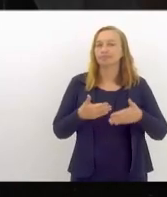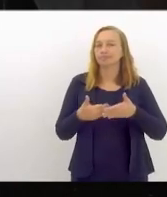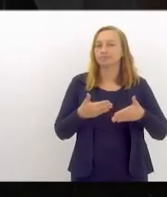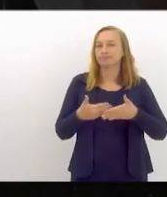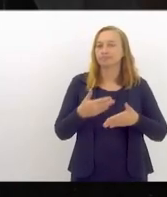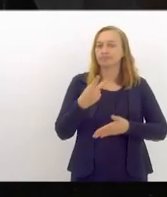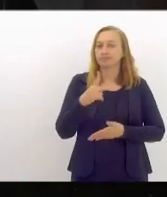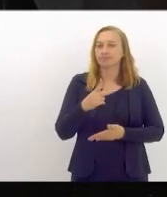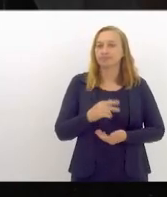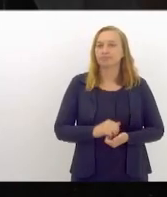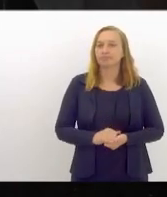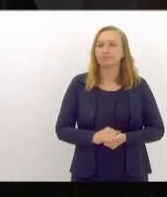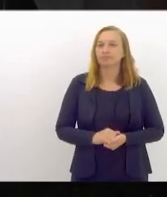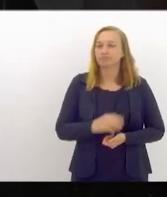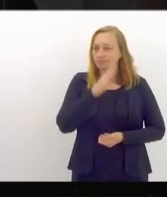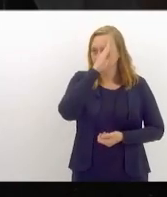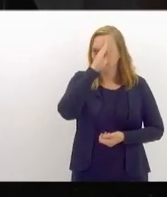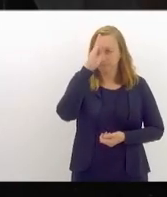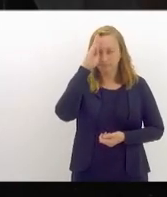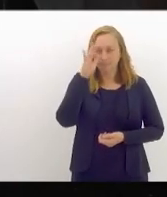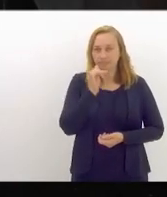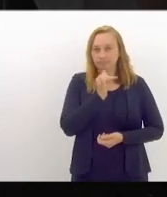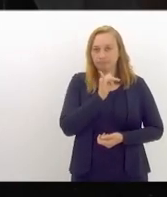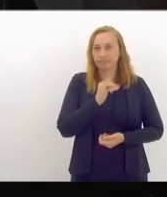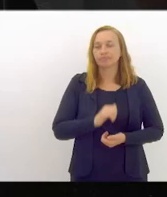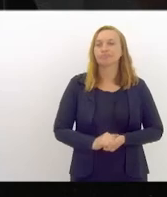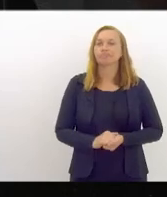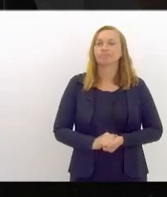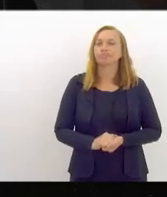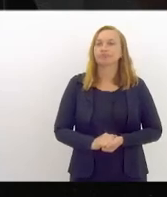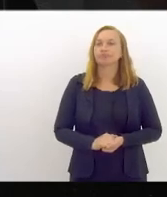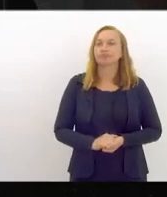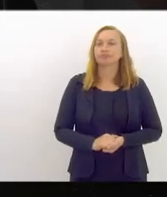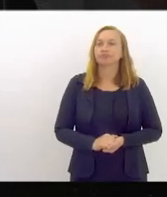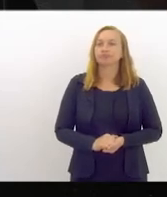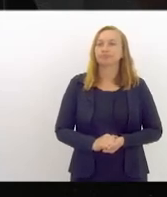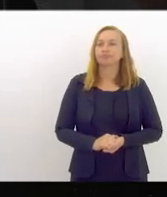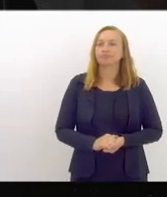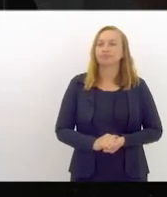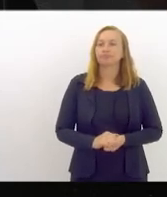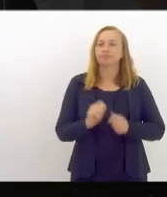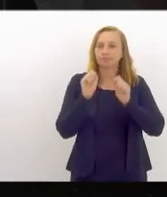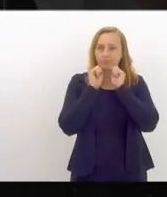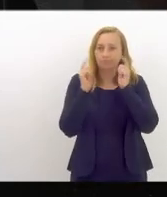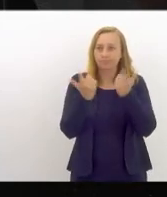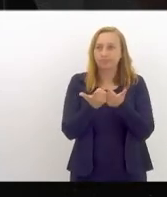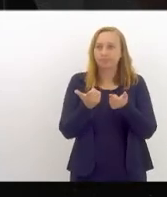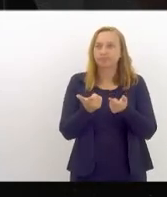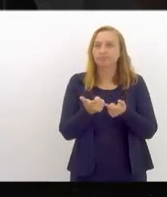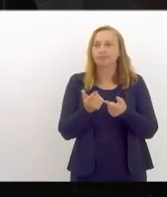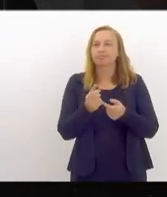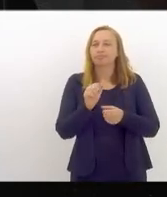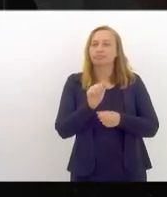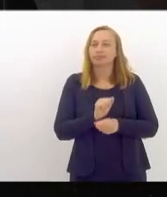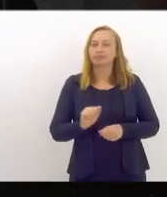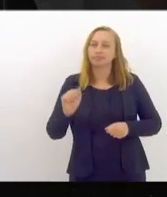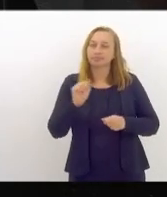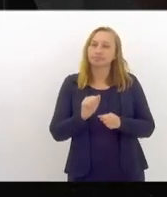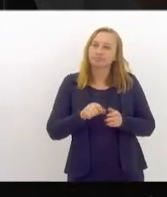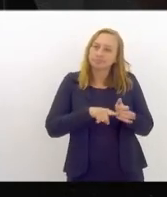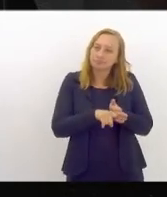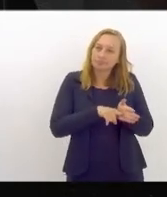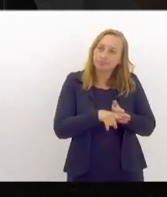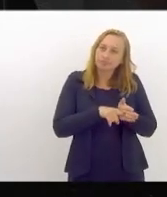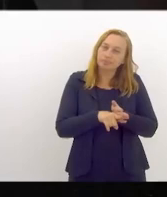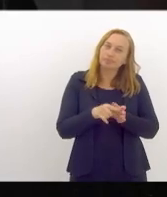da academia Fluminense né você trouxe aqui para para alergia Assessoria fiscal promoveu